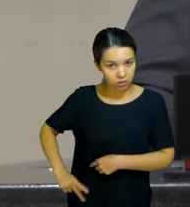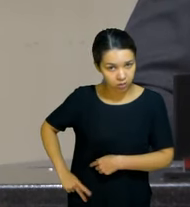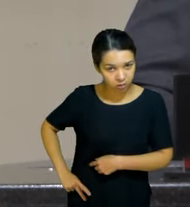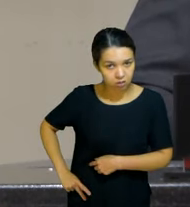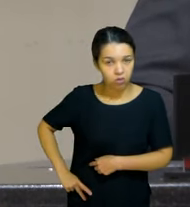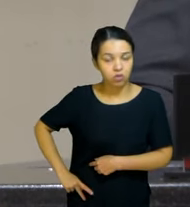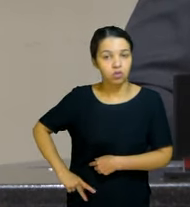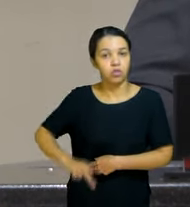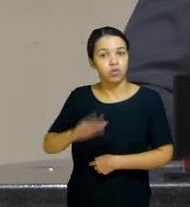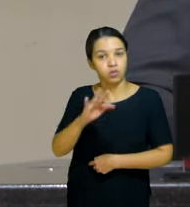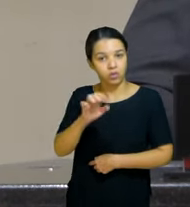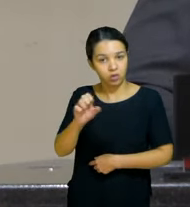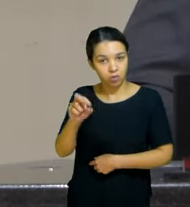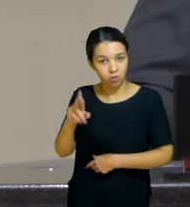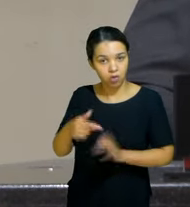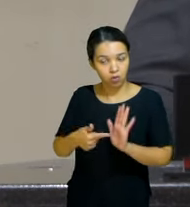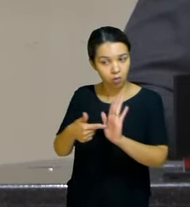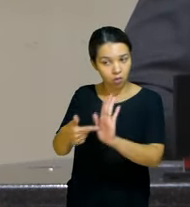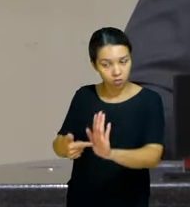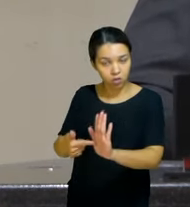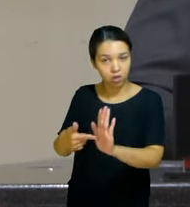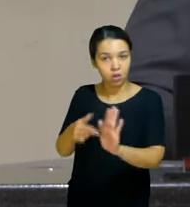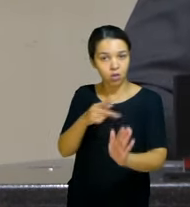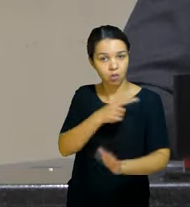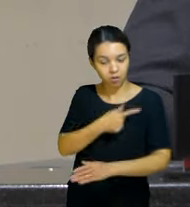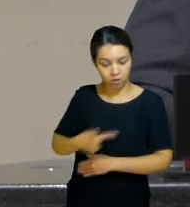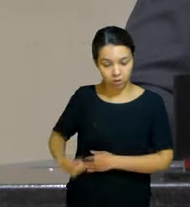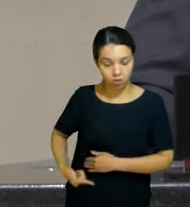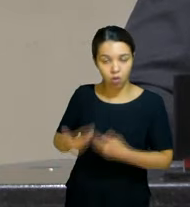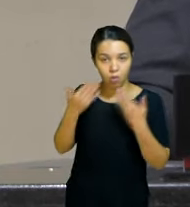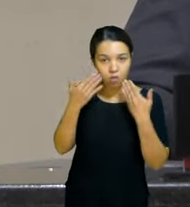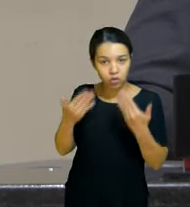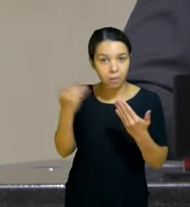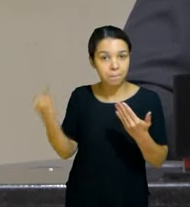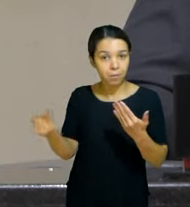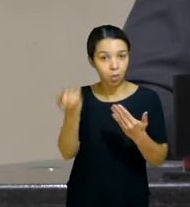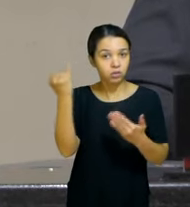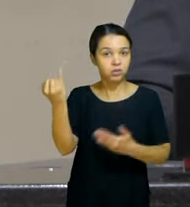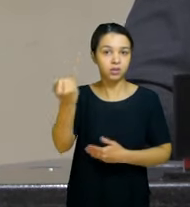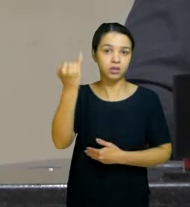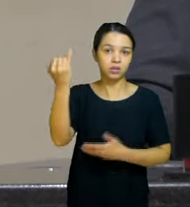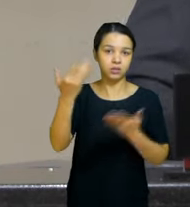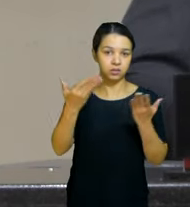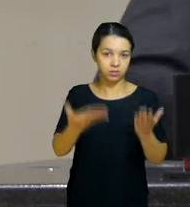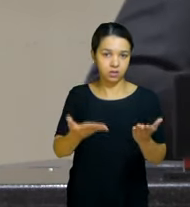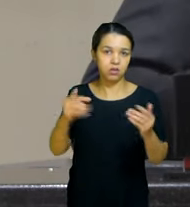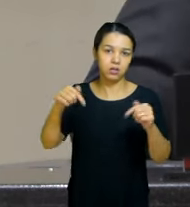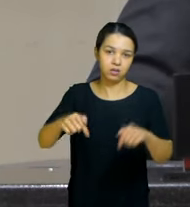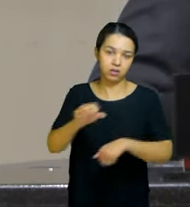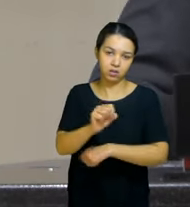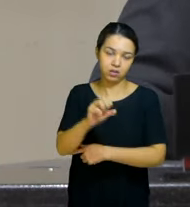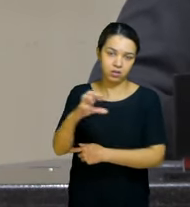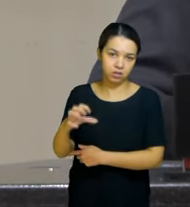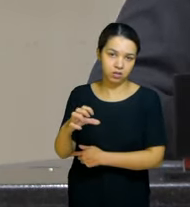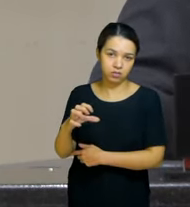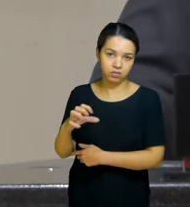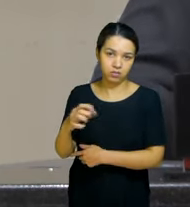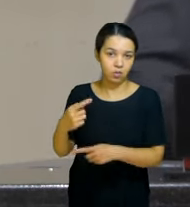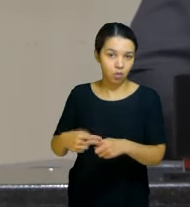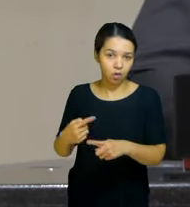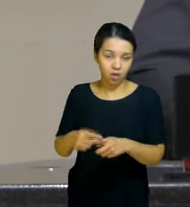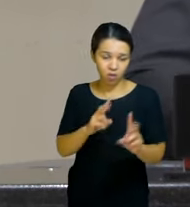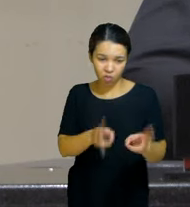demonstrar a importância da FESPORT para Santa Catarina, para os atletas, porque do jeito que está, não vai dar